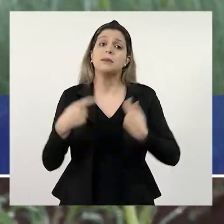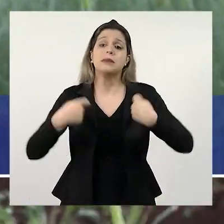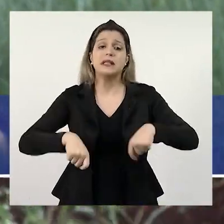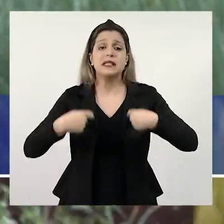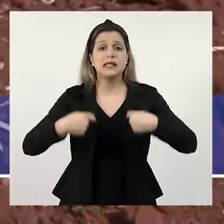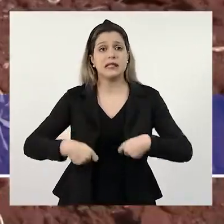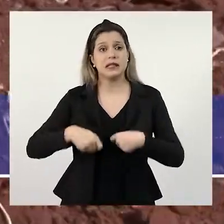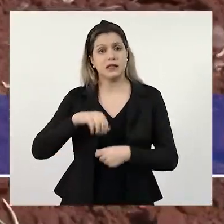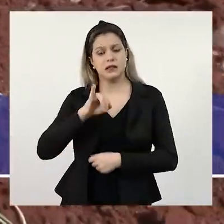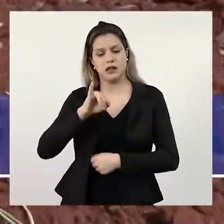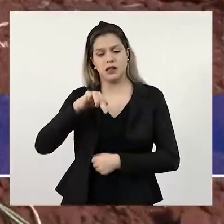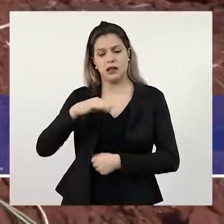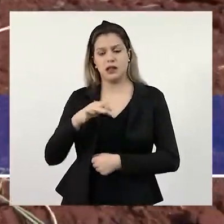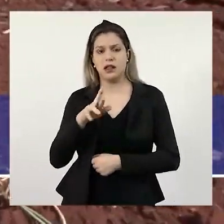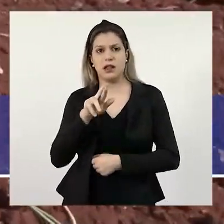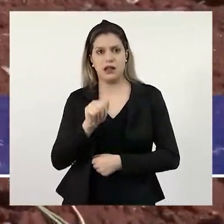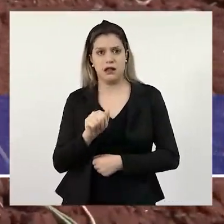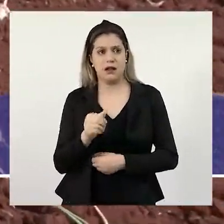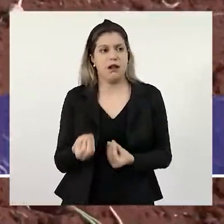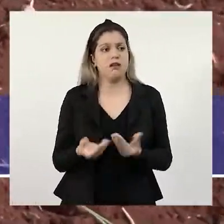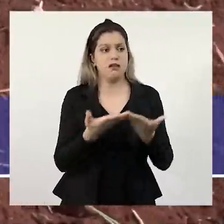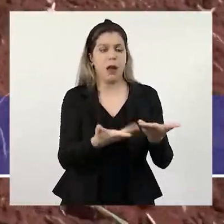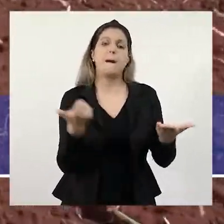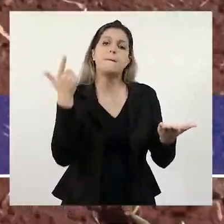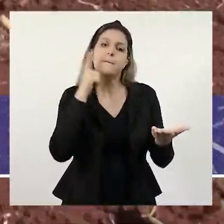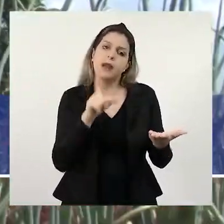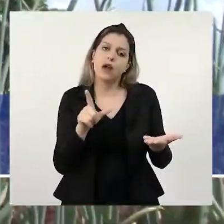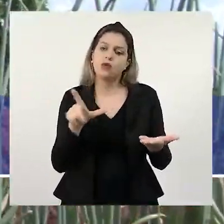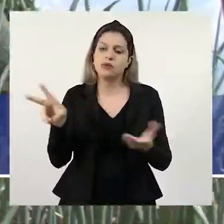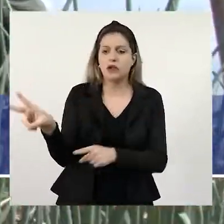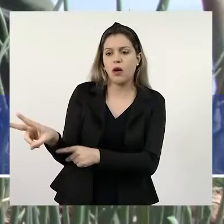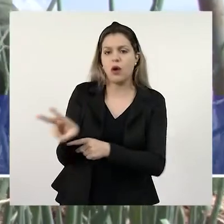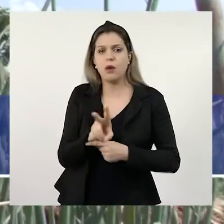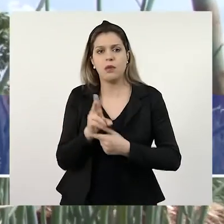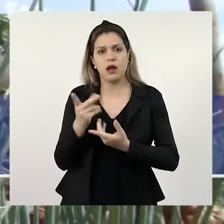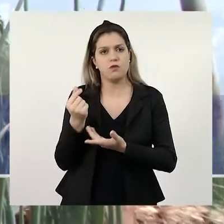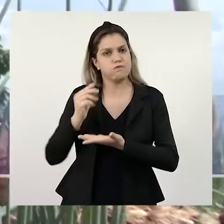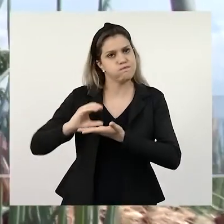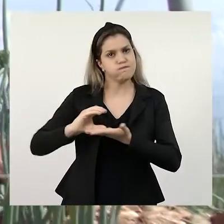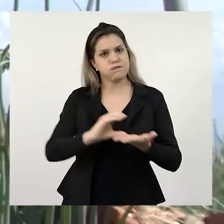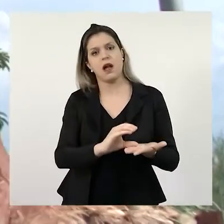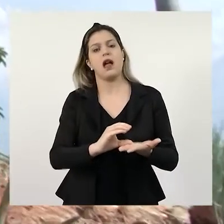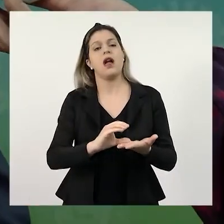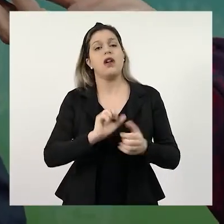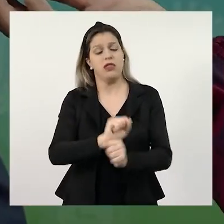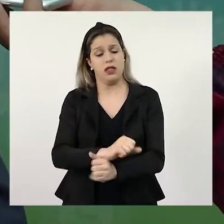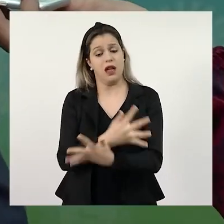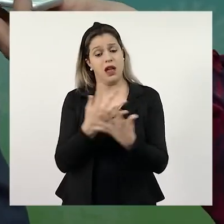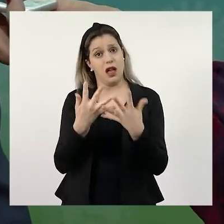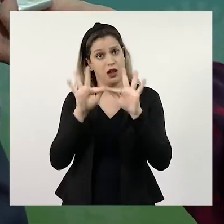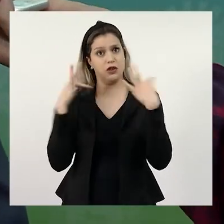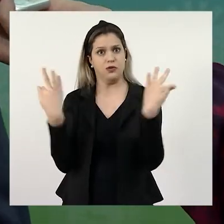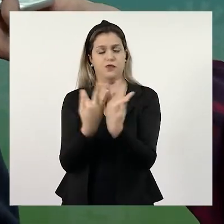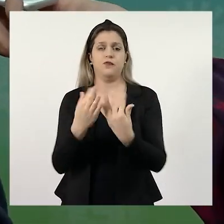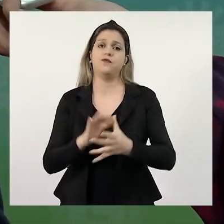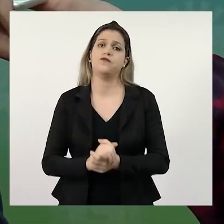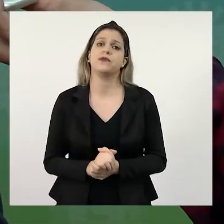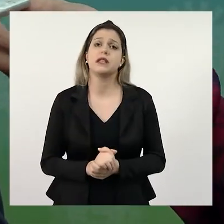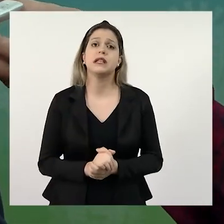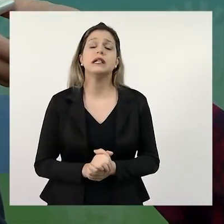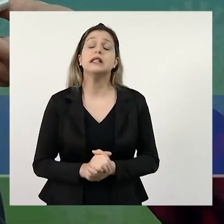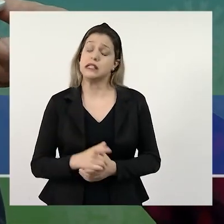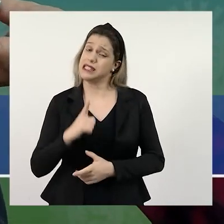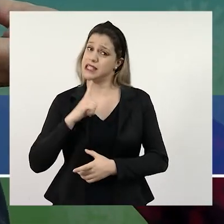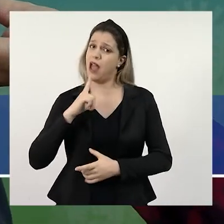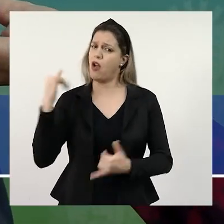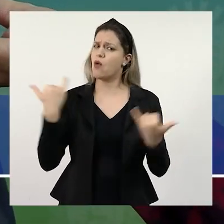INCRA, para comercializar seus produtos e acessar a programas de crédito destinados a apoiar a agricultura familiar. Segundo o que